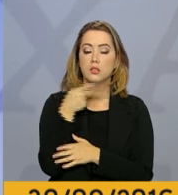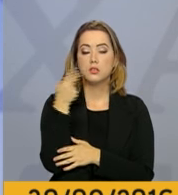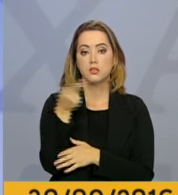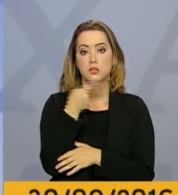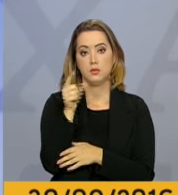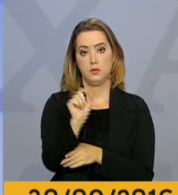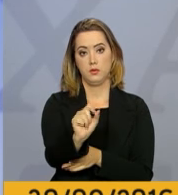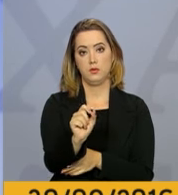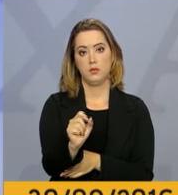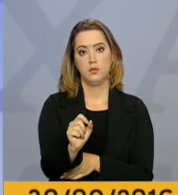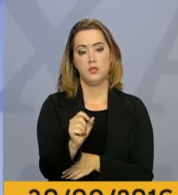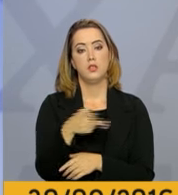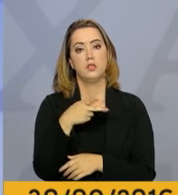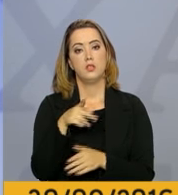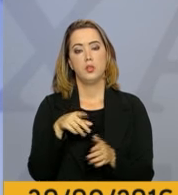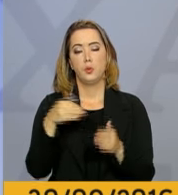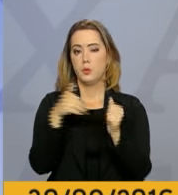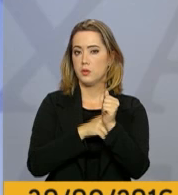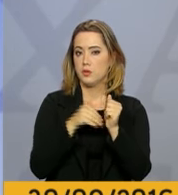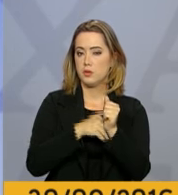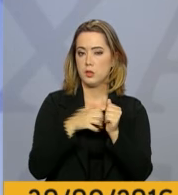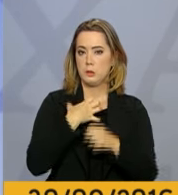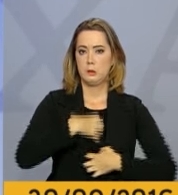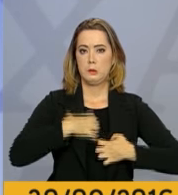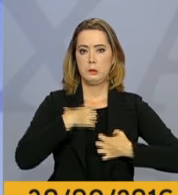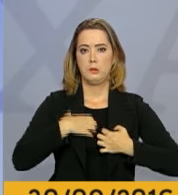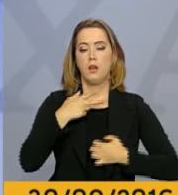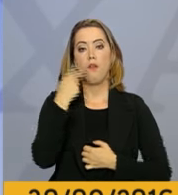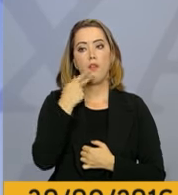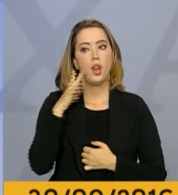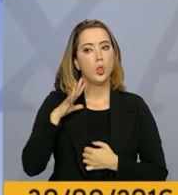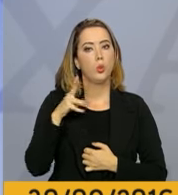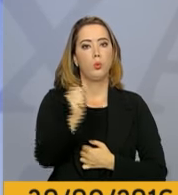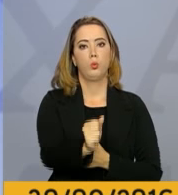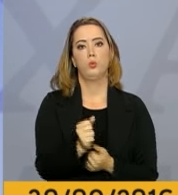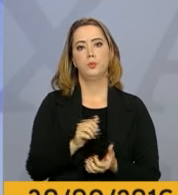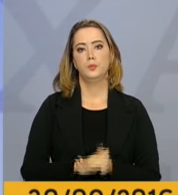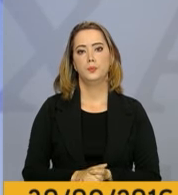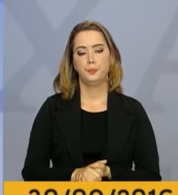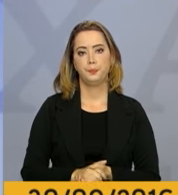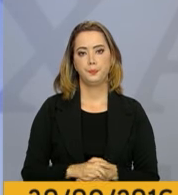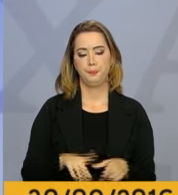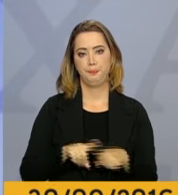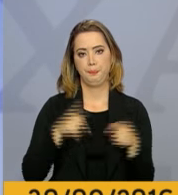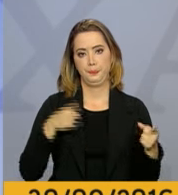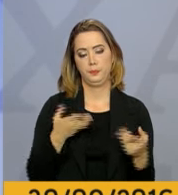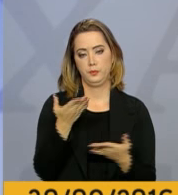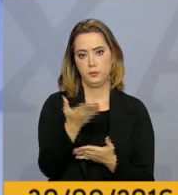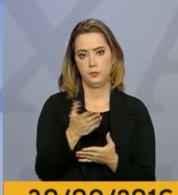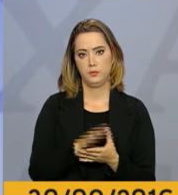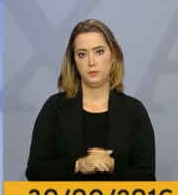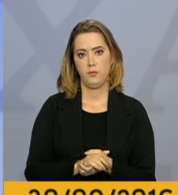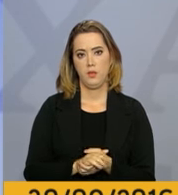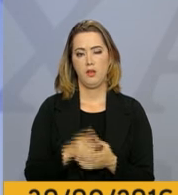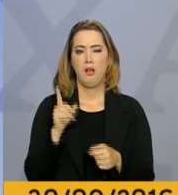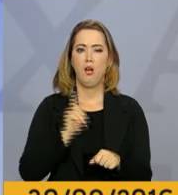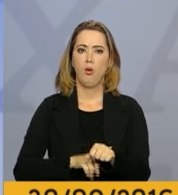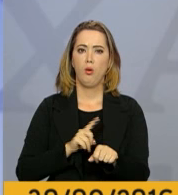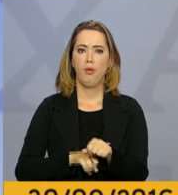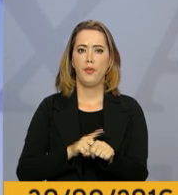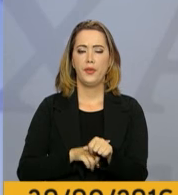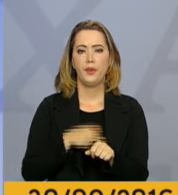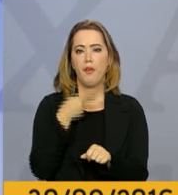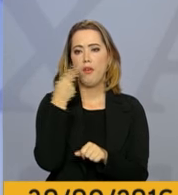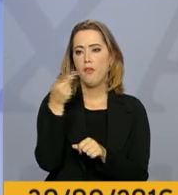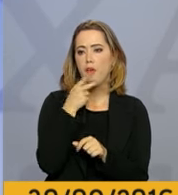que o segredo de aborrecer é exatamente dizer tudo. Mas esta não é hora para meias